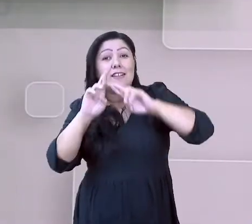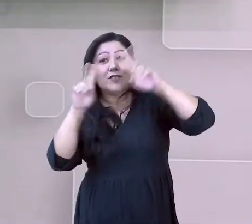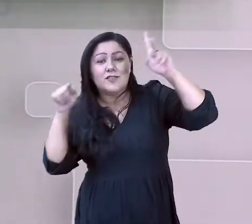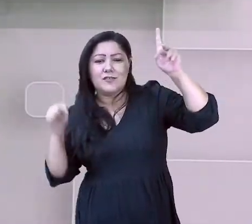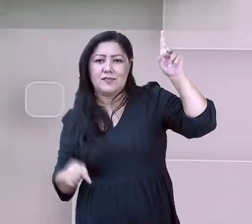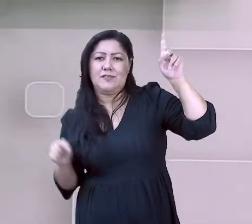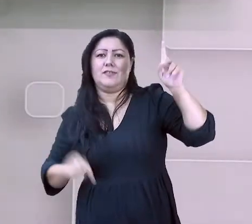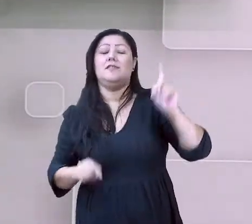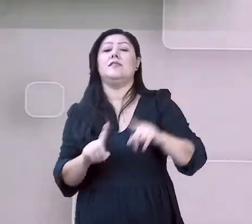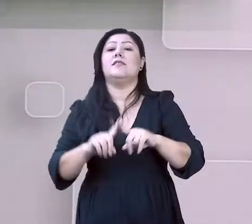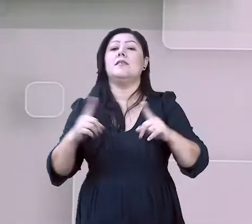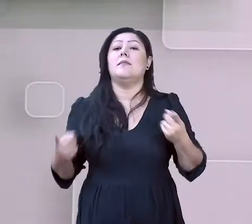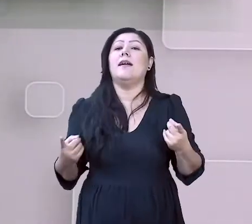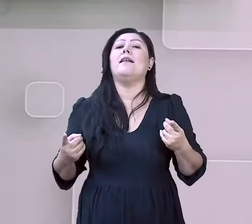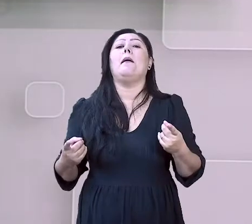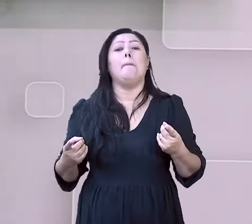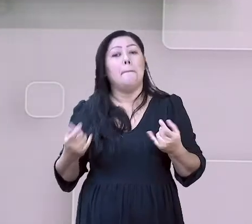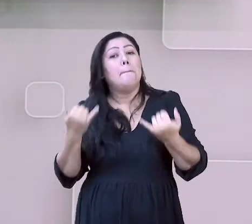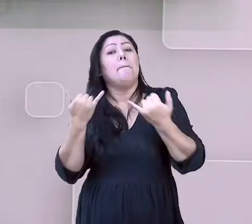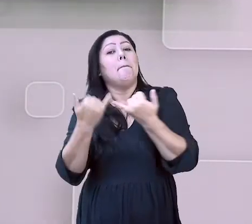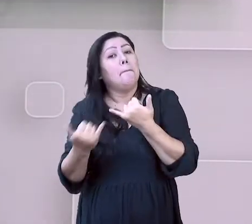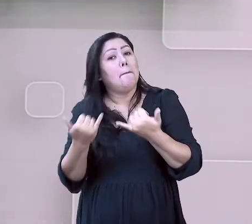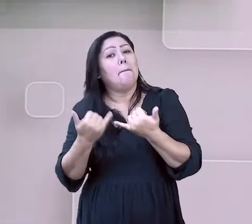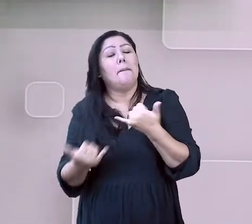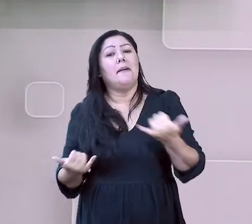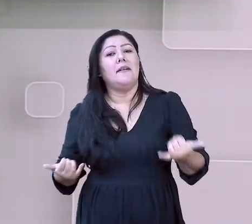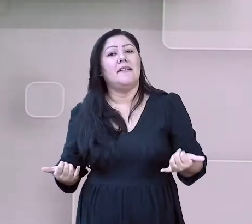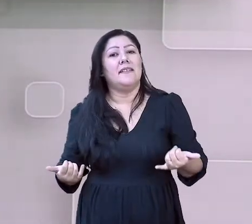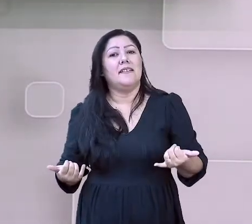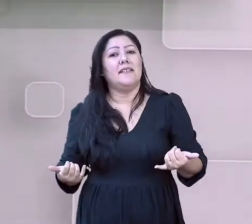quê? Semelhantes. Não tem